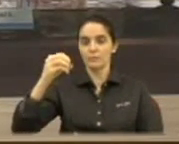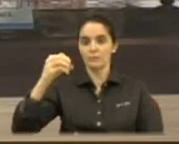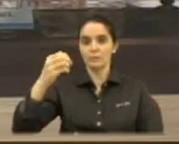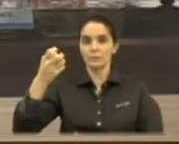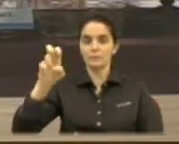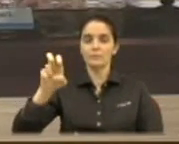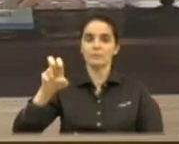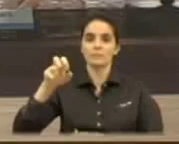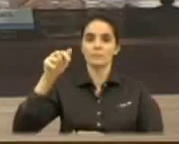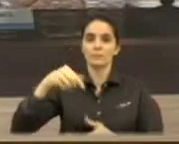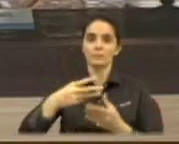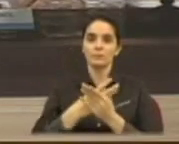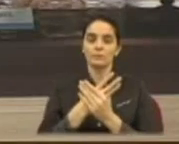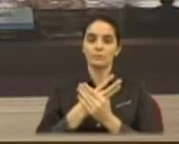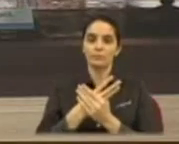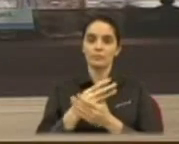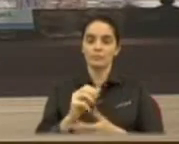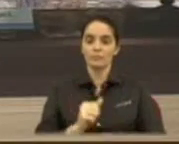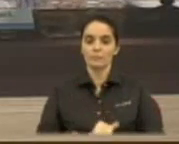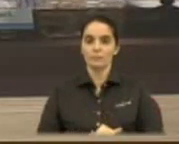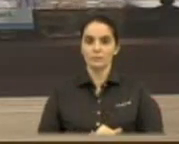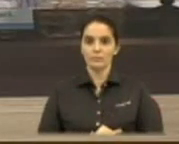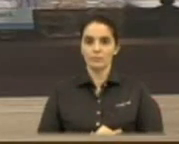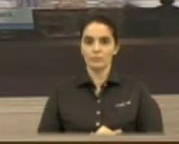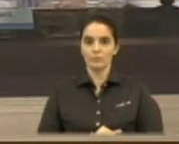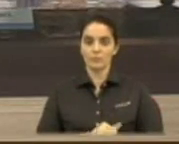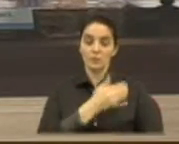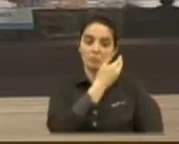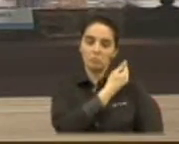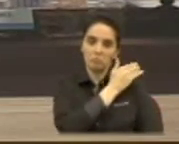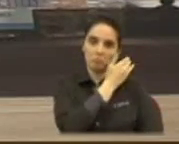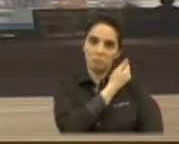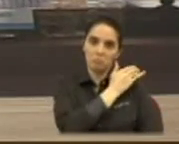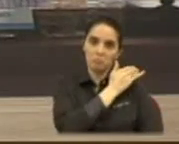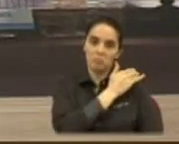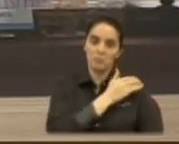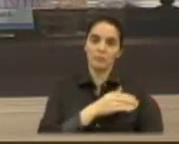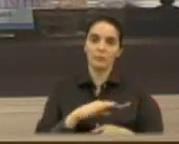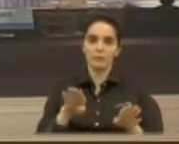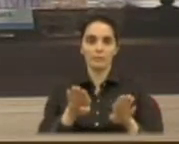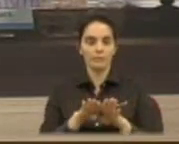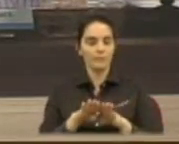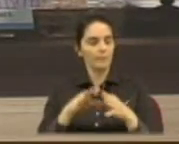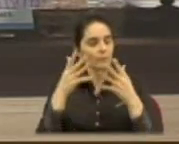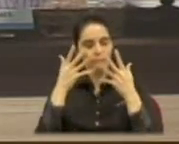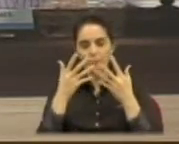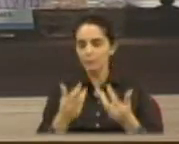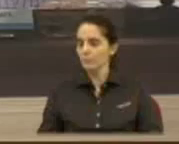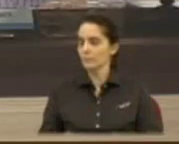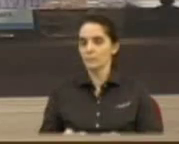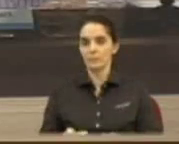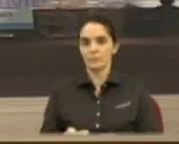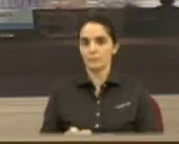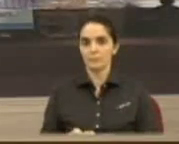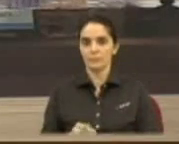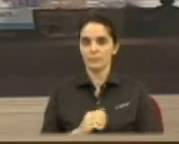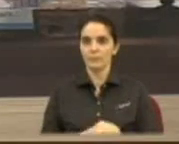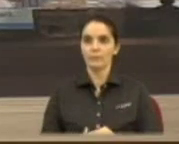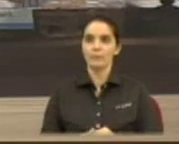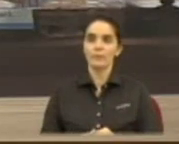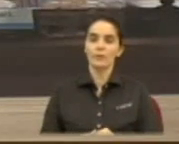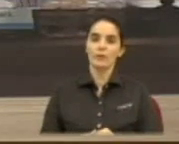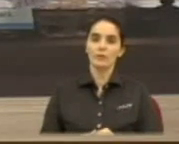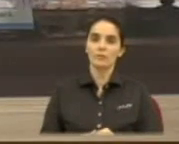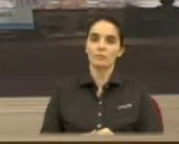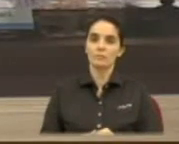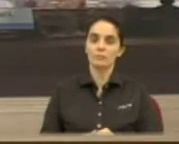Municipal de Limeira, foram preconceituosas e intolerantes, considerando que,